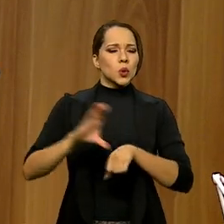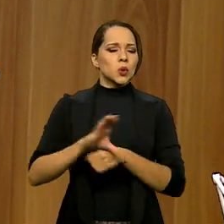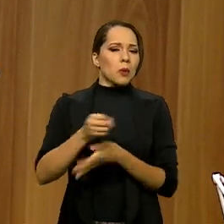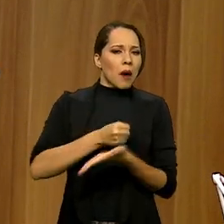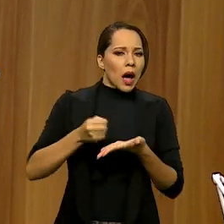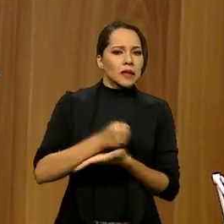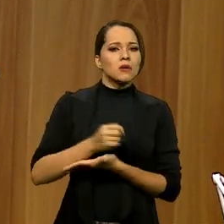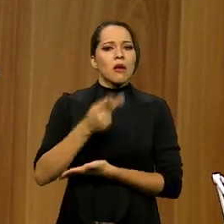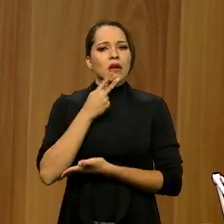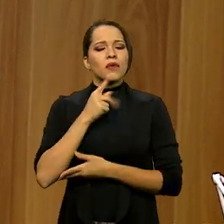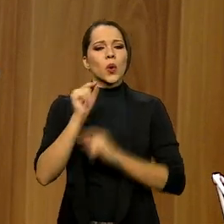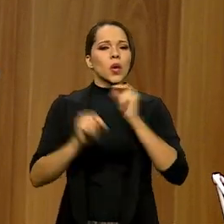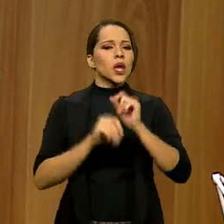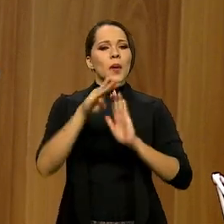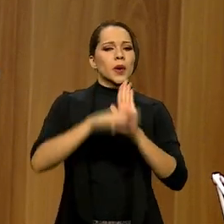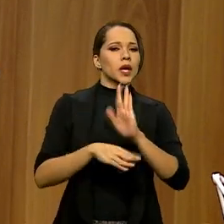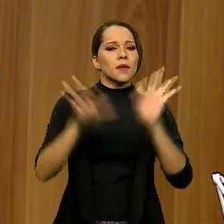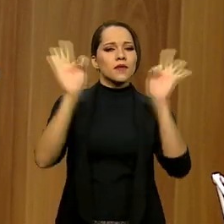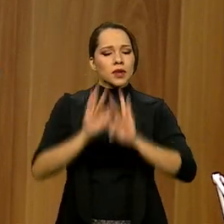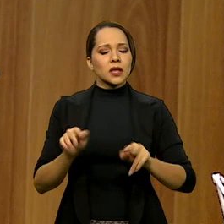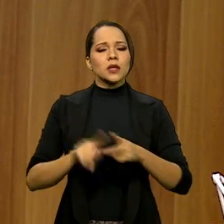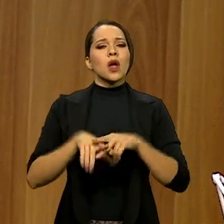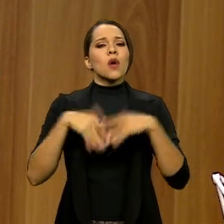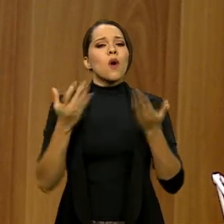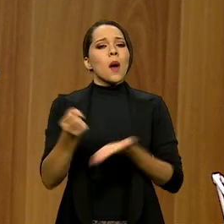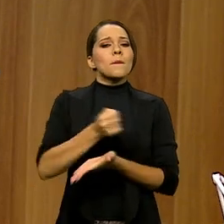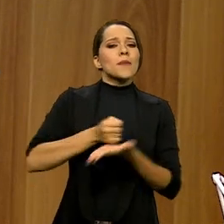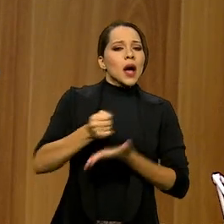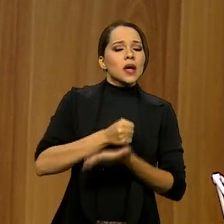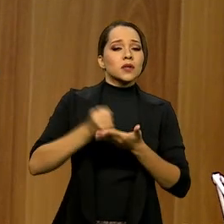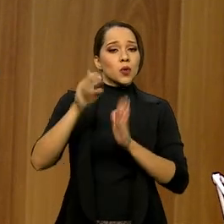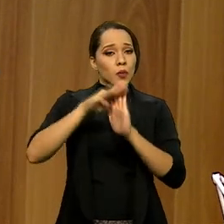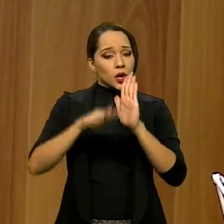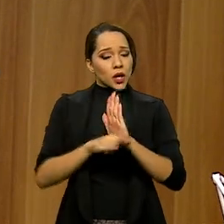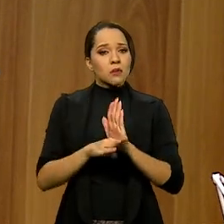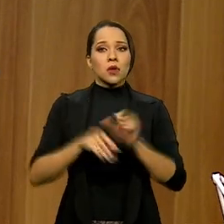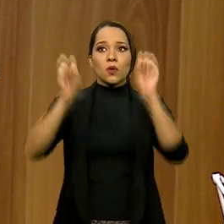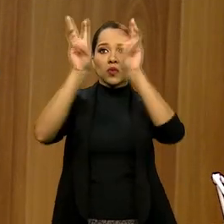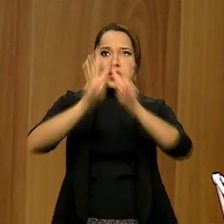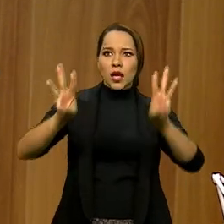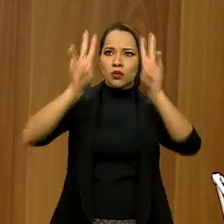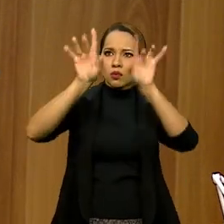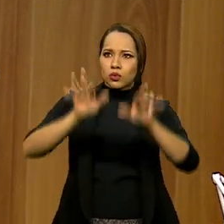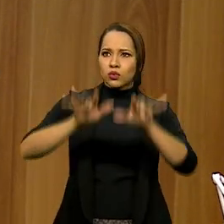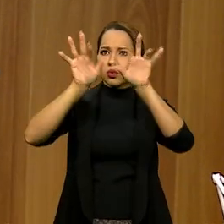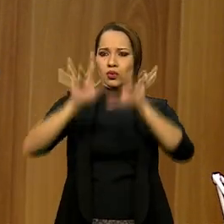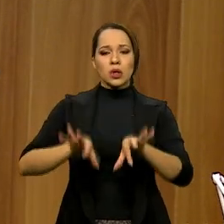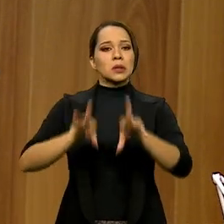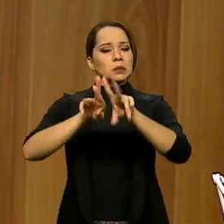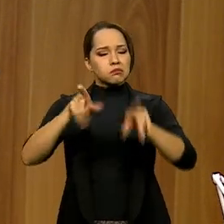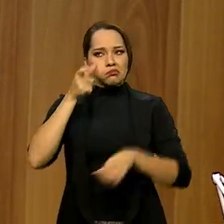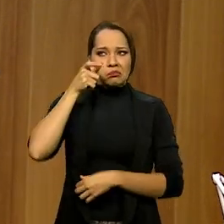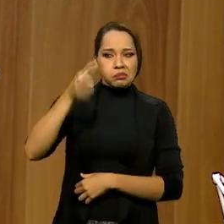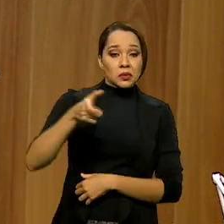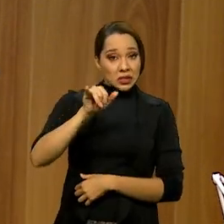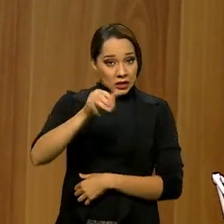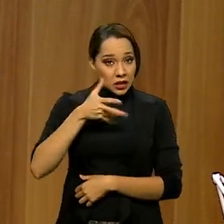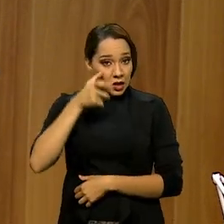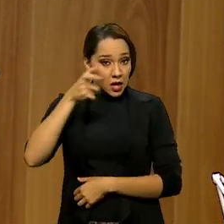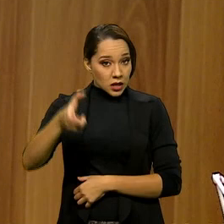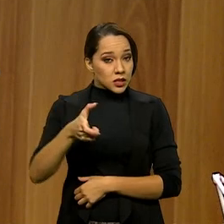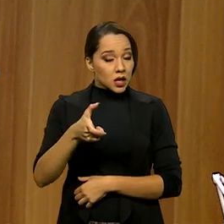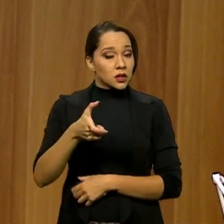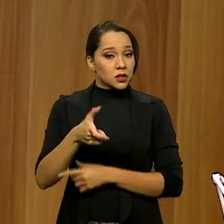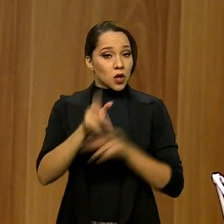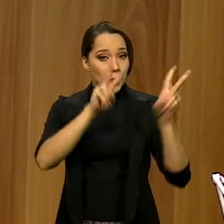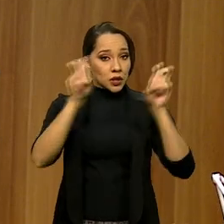básico, que fala sobre o que é o Programa Feliz, os pilares do programa. Então, assim, a nossa plataforma, ela é bem interessante. Quem se interessar pela pauta da